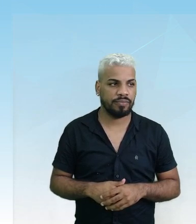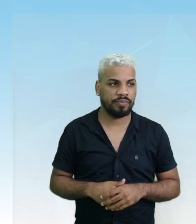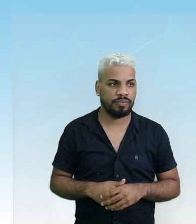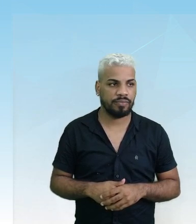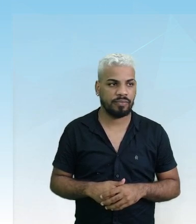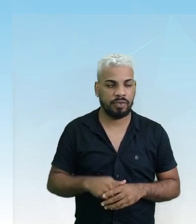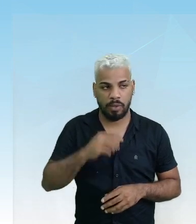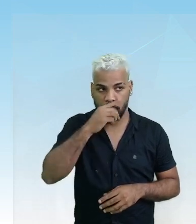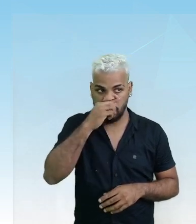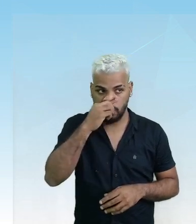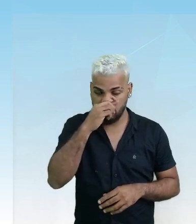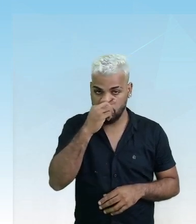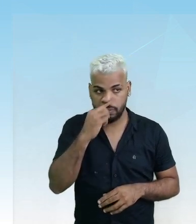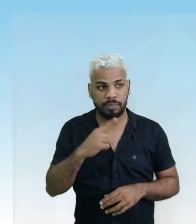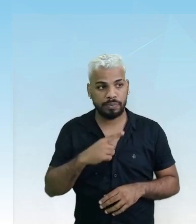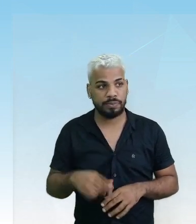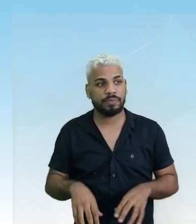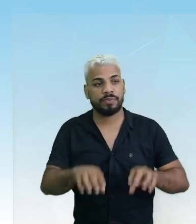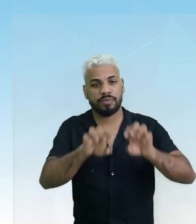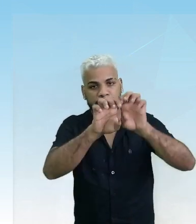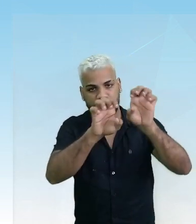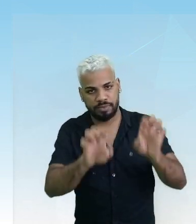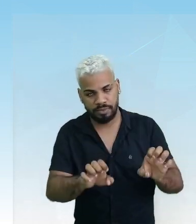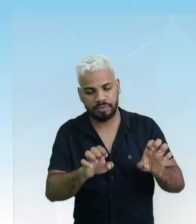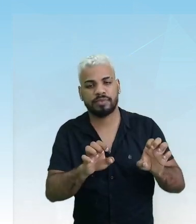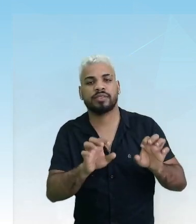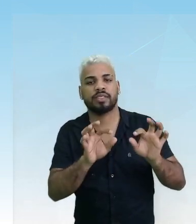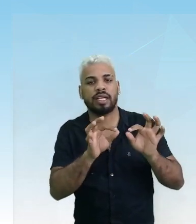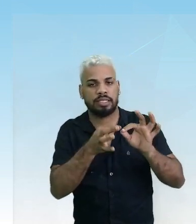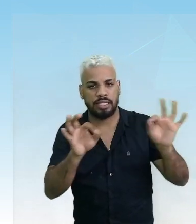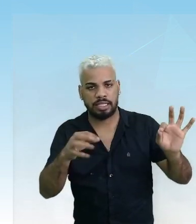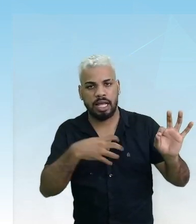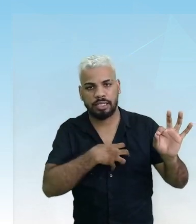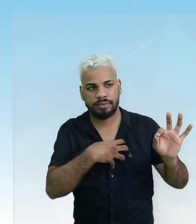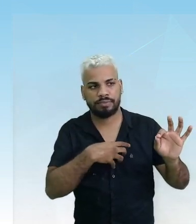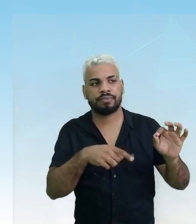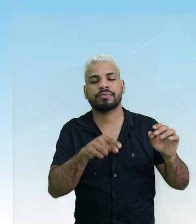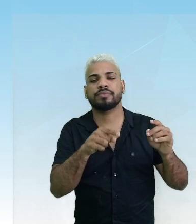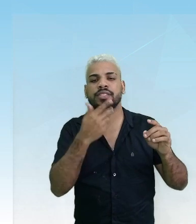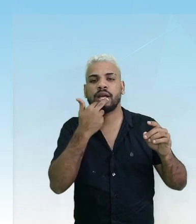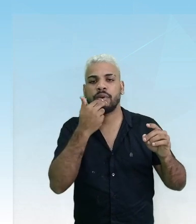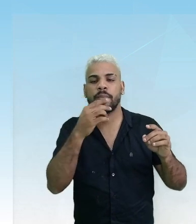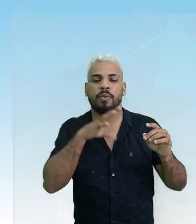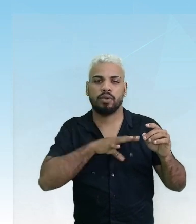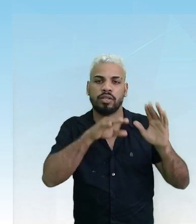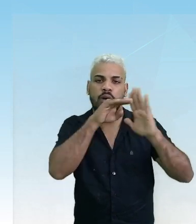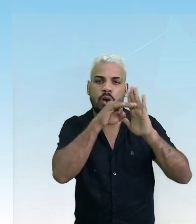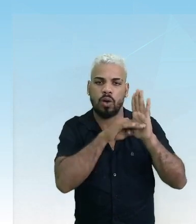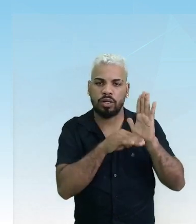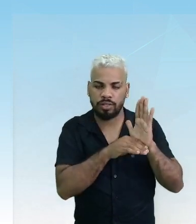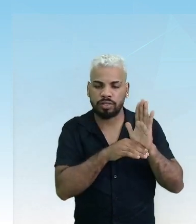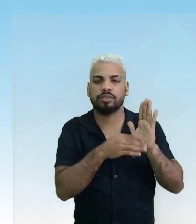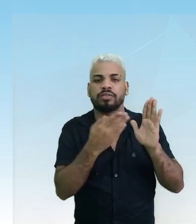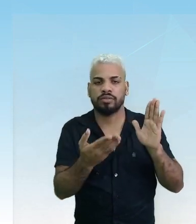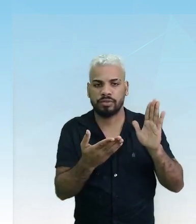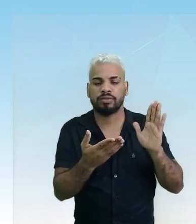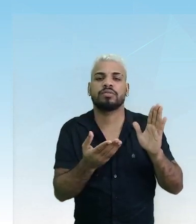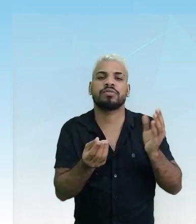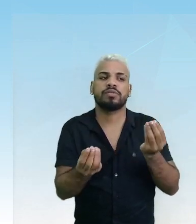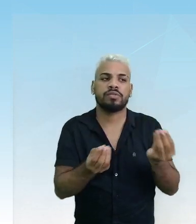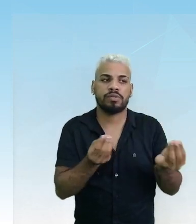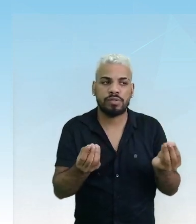finalizando, nós temos as estruturas sintáticas, conhecer a ordem da língua portuguesa, a ordem direta,